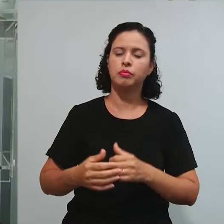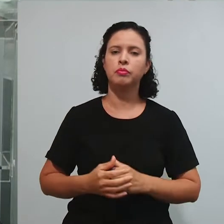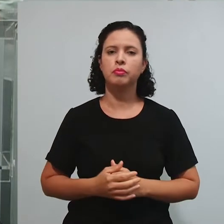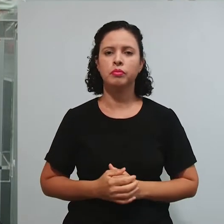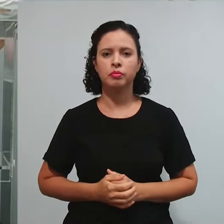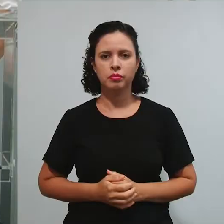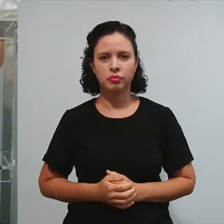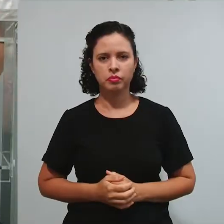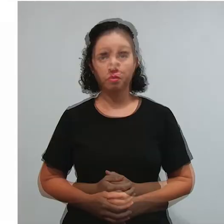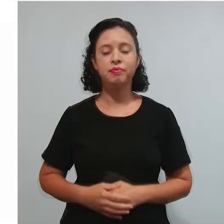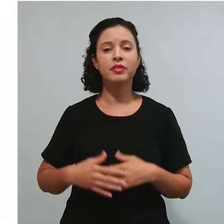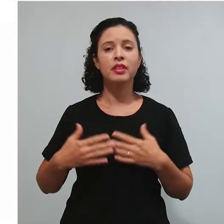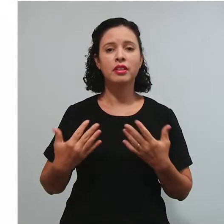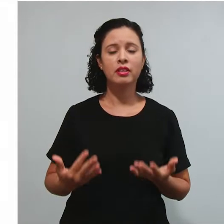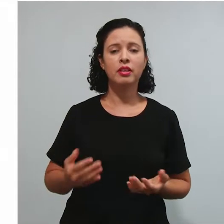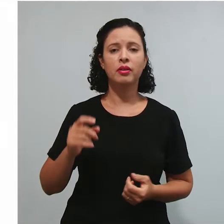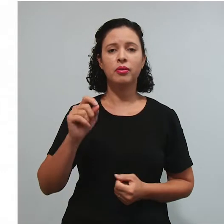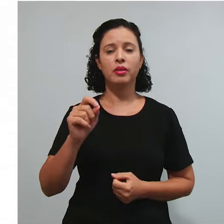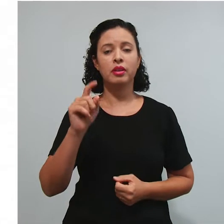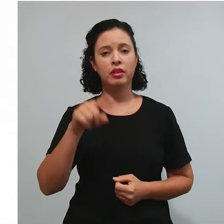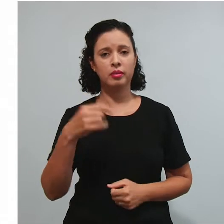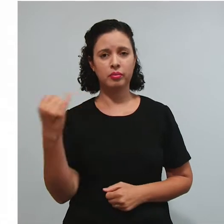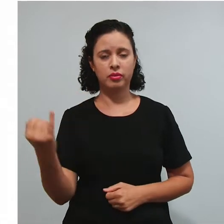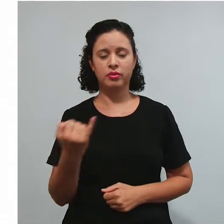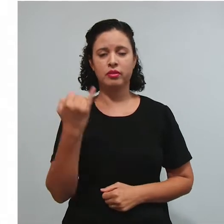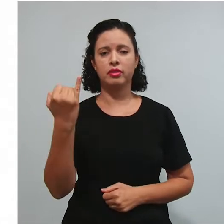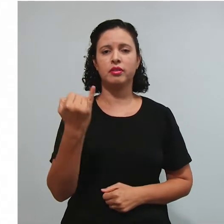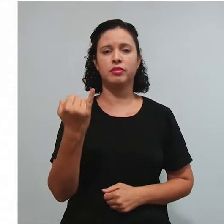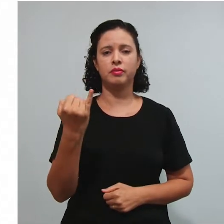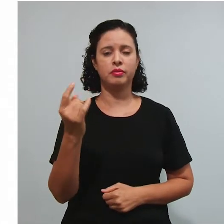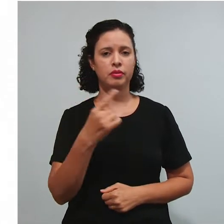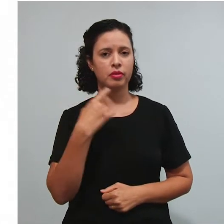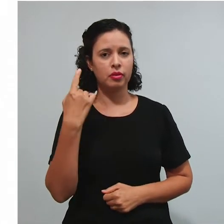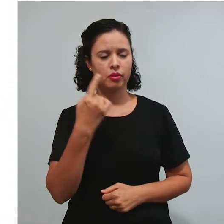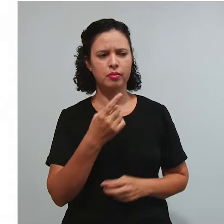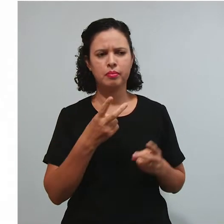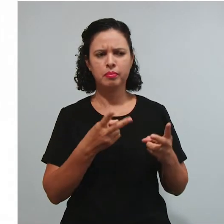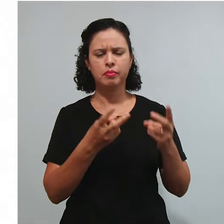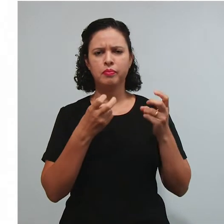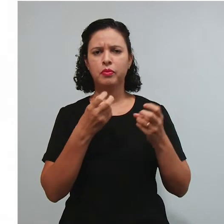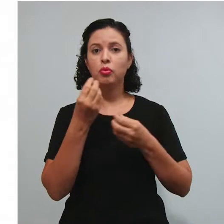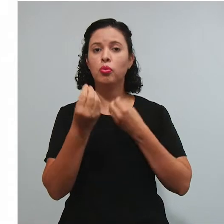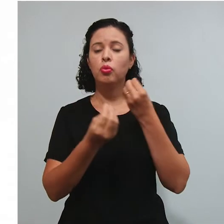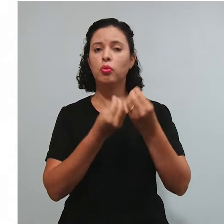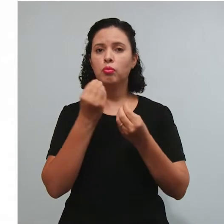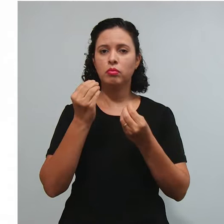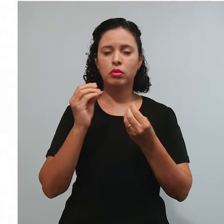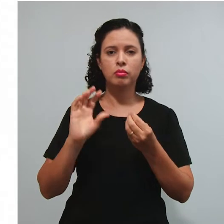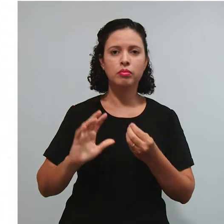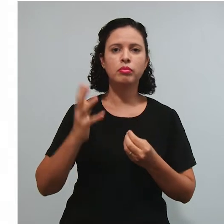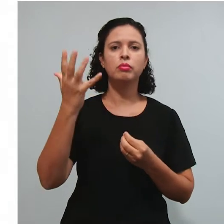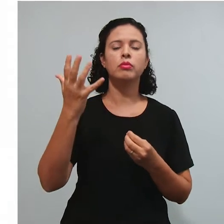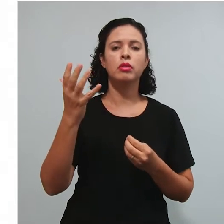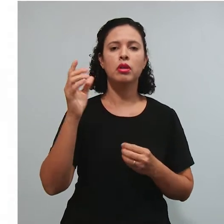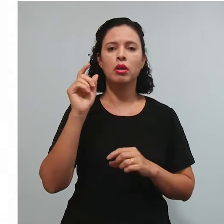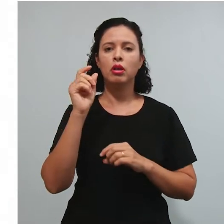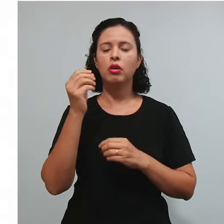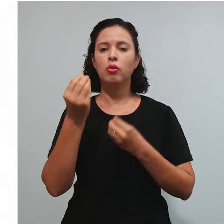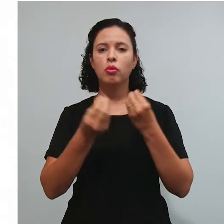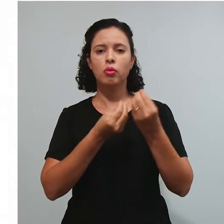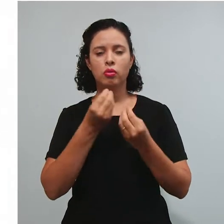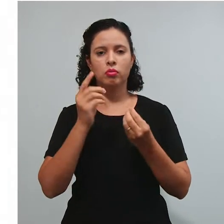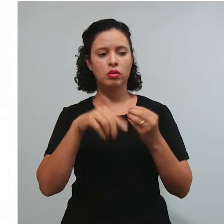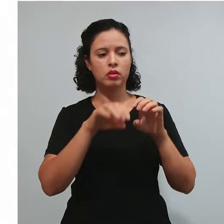certo? Então, é muito importante a gente ver como que isso aconteceu, né? As formas